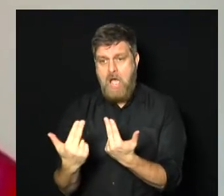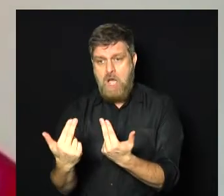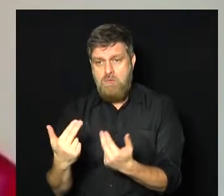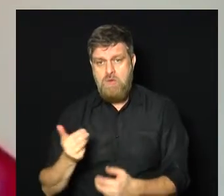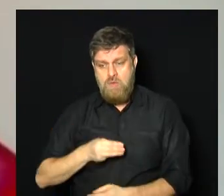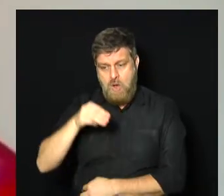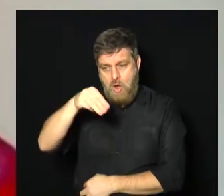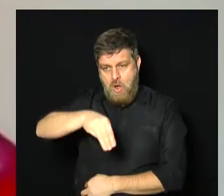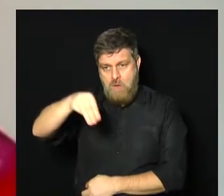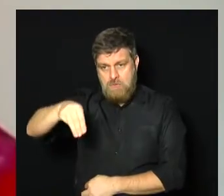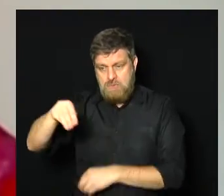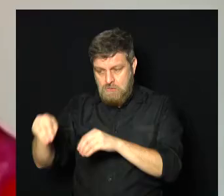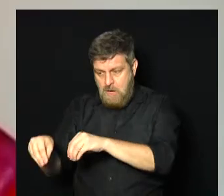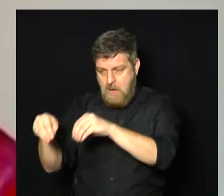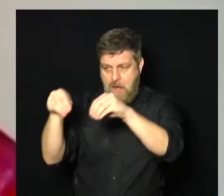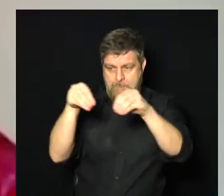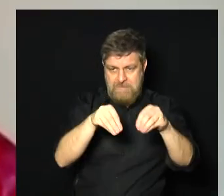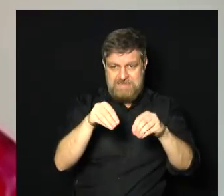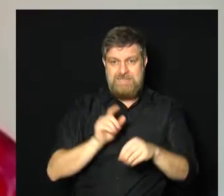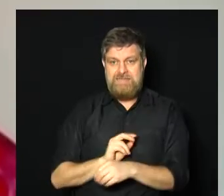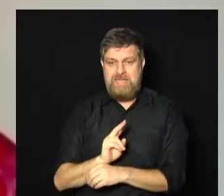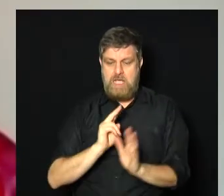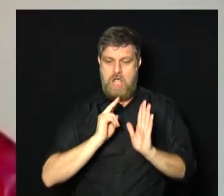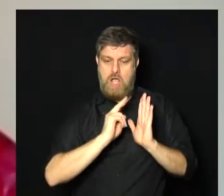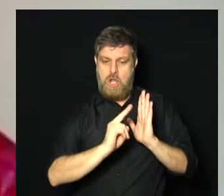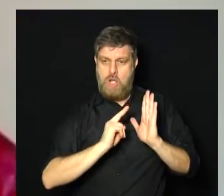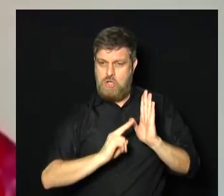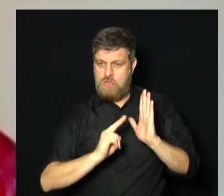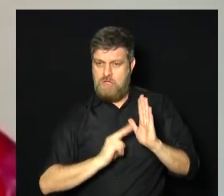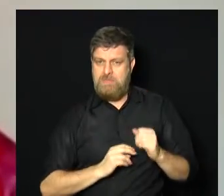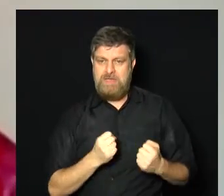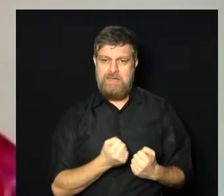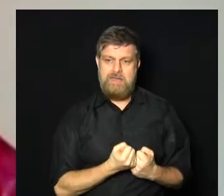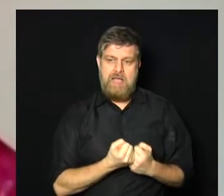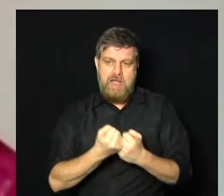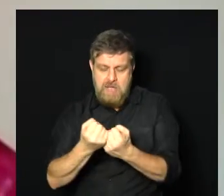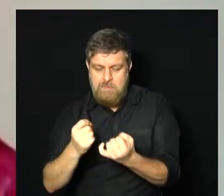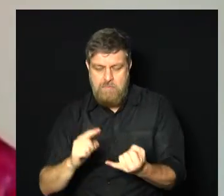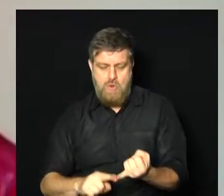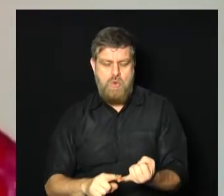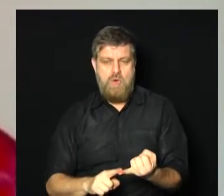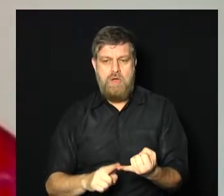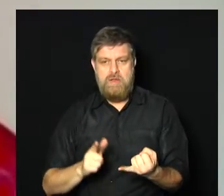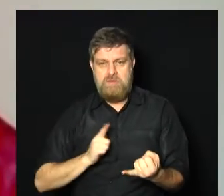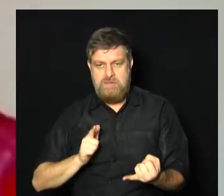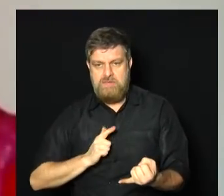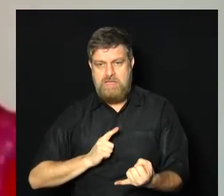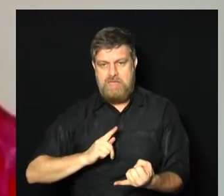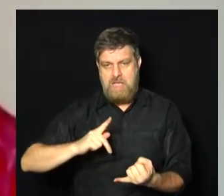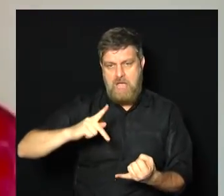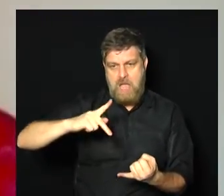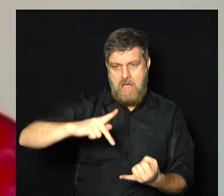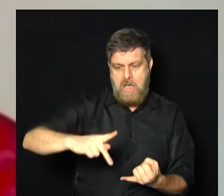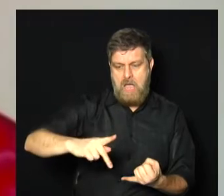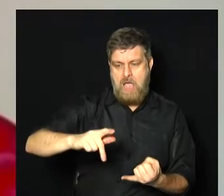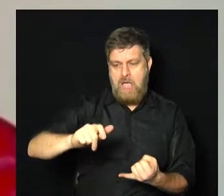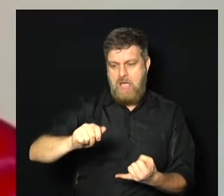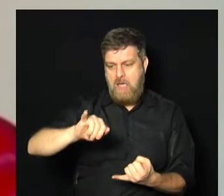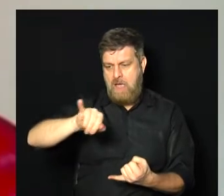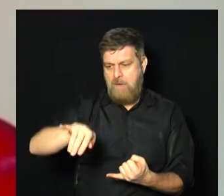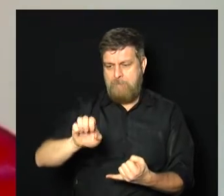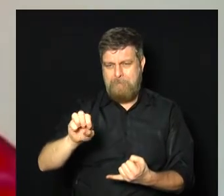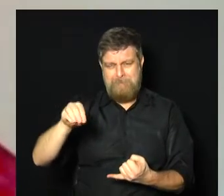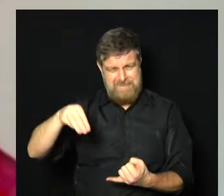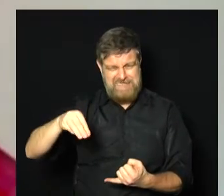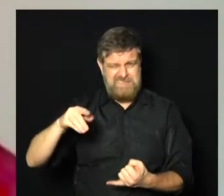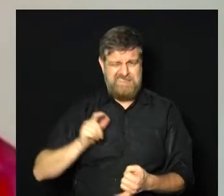cargo, e com outros nomes, né? Em outras cidades são auxiliares, são pajens, inclusive tem esse nome super antiquado